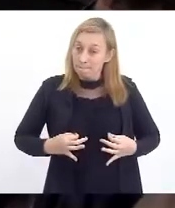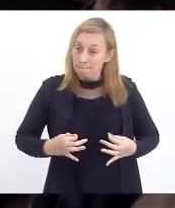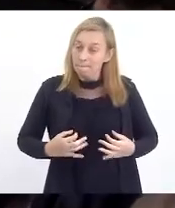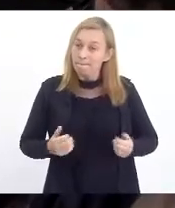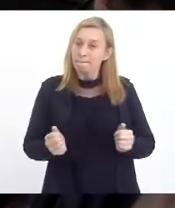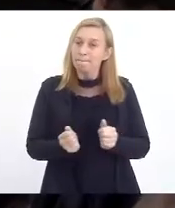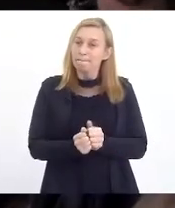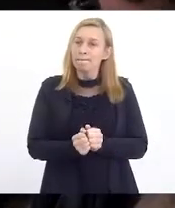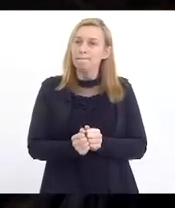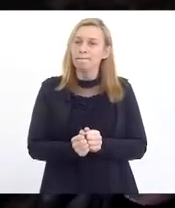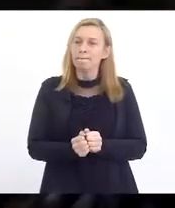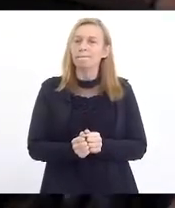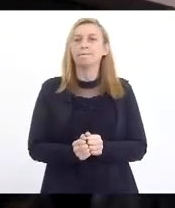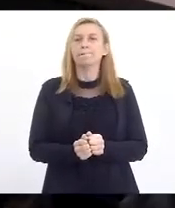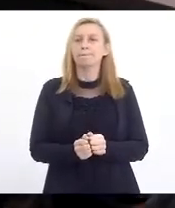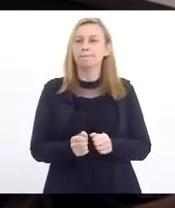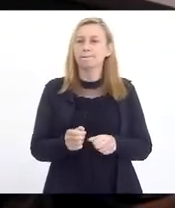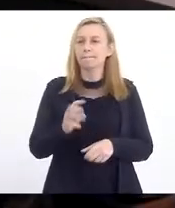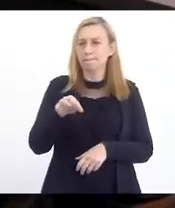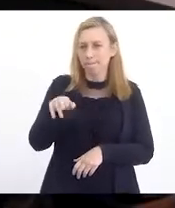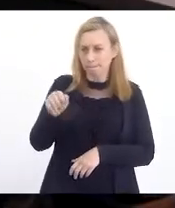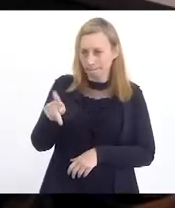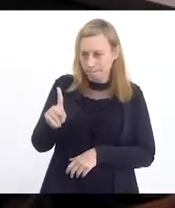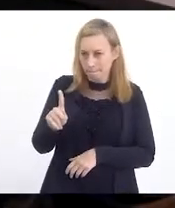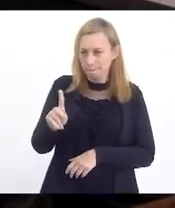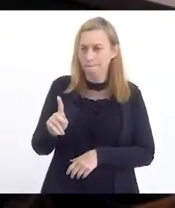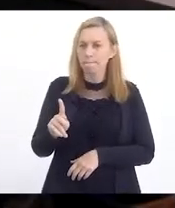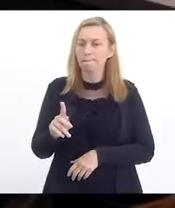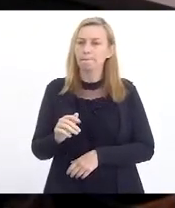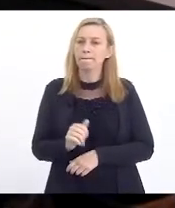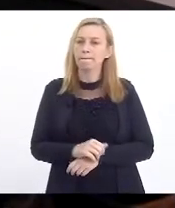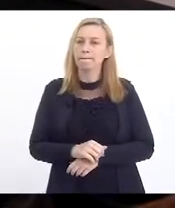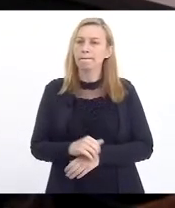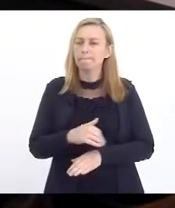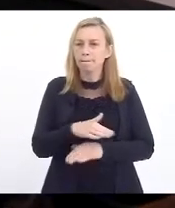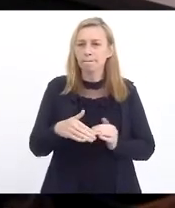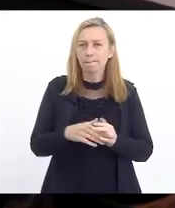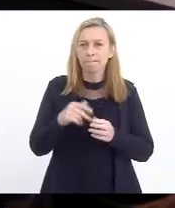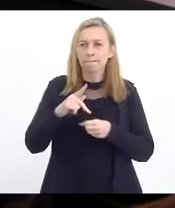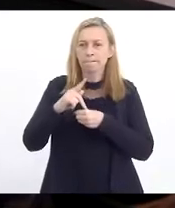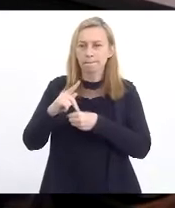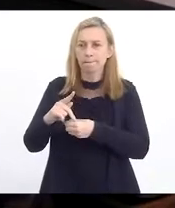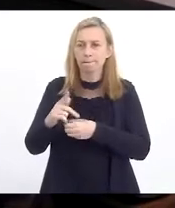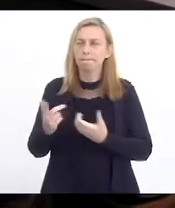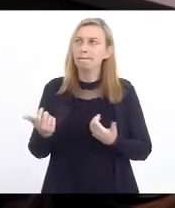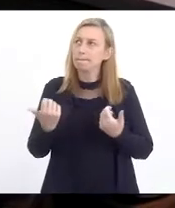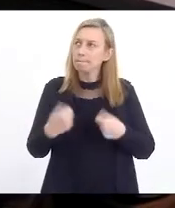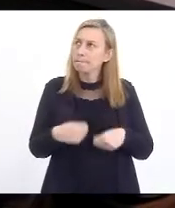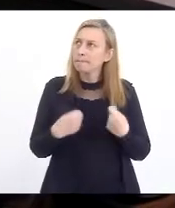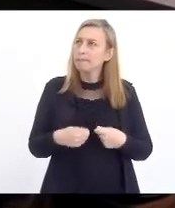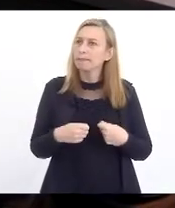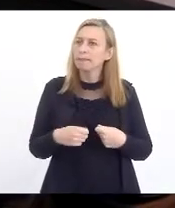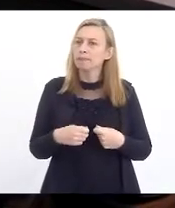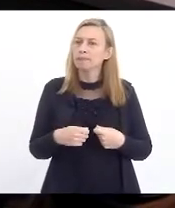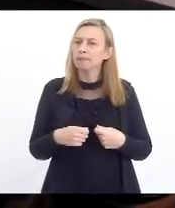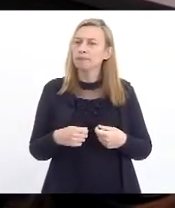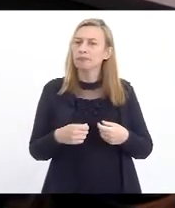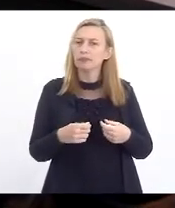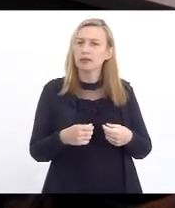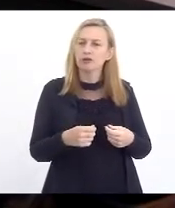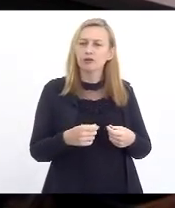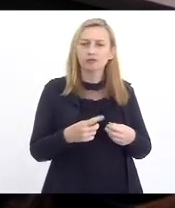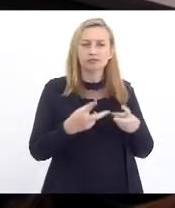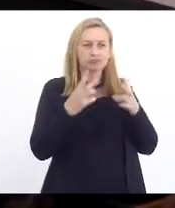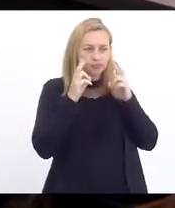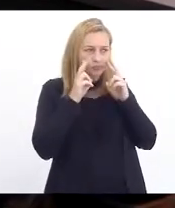para a participação nesse TAC. Eu acho que esse TAC, senhores promotores, precisa levar em consideração os municípios. O município